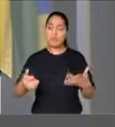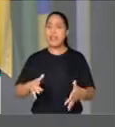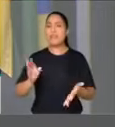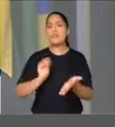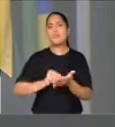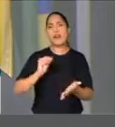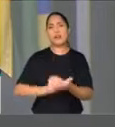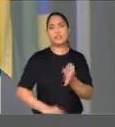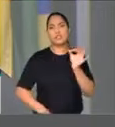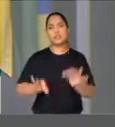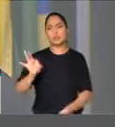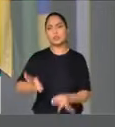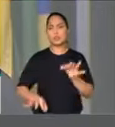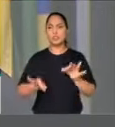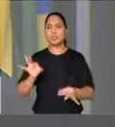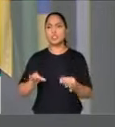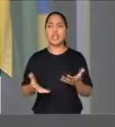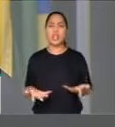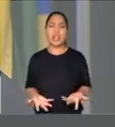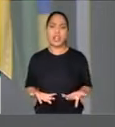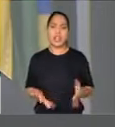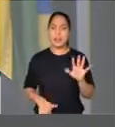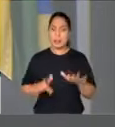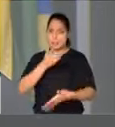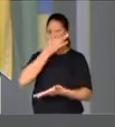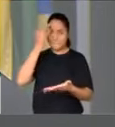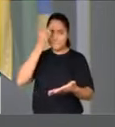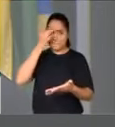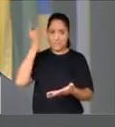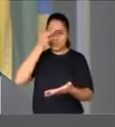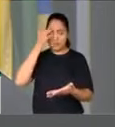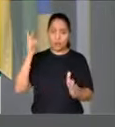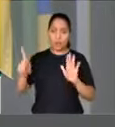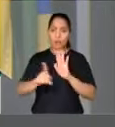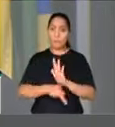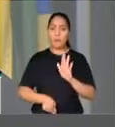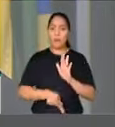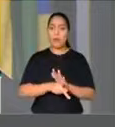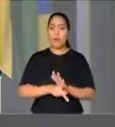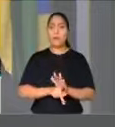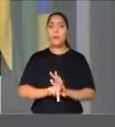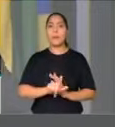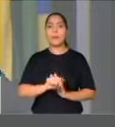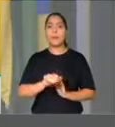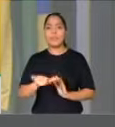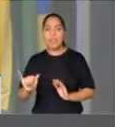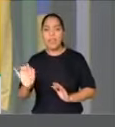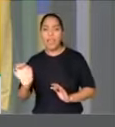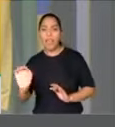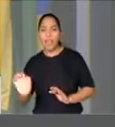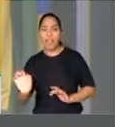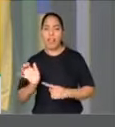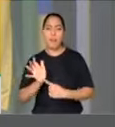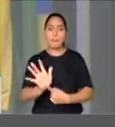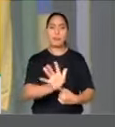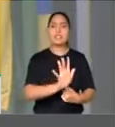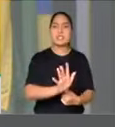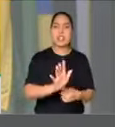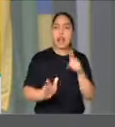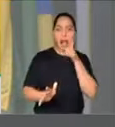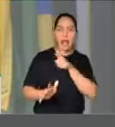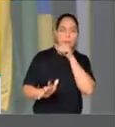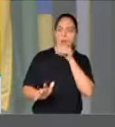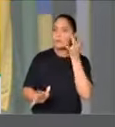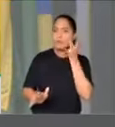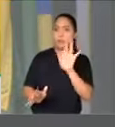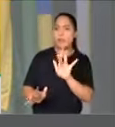injustiças. Muitos gays apareciam e as mães não sabiam, porque ninguém sabia de nada, porque não tinha informação, as pessoas